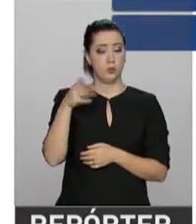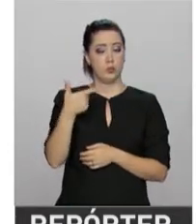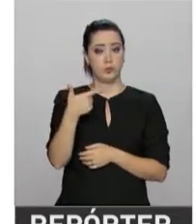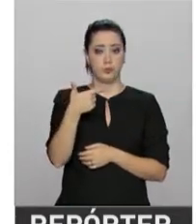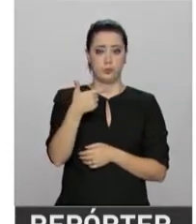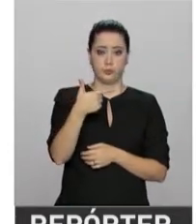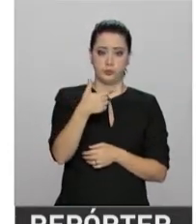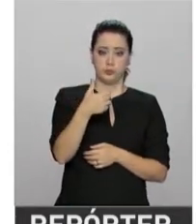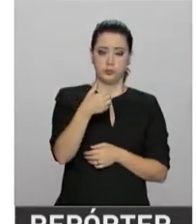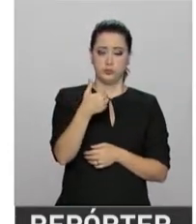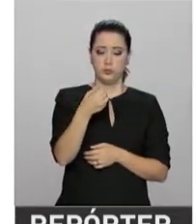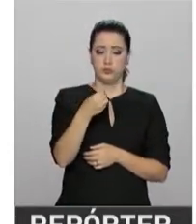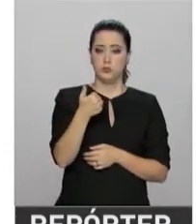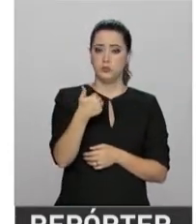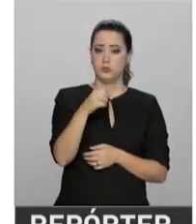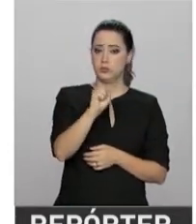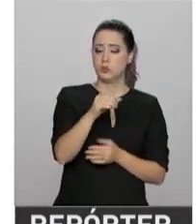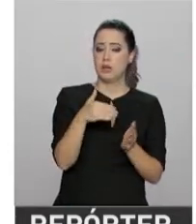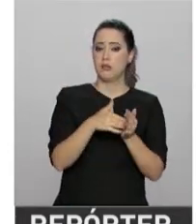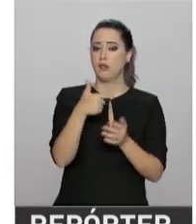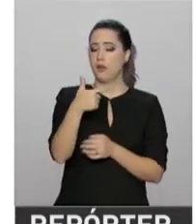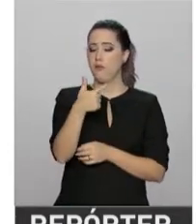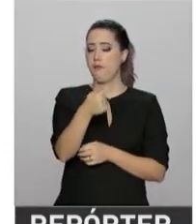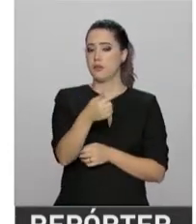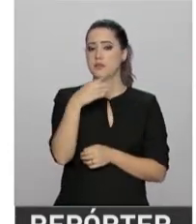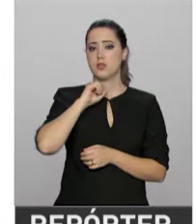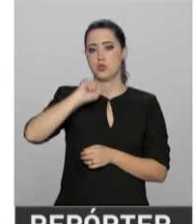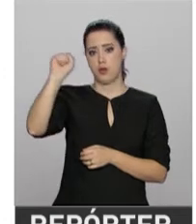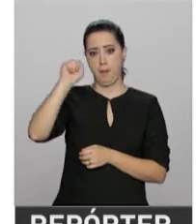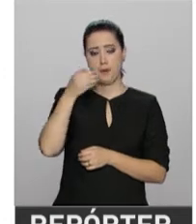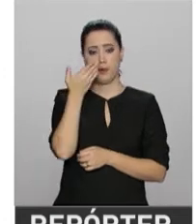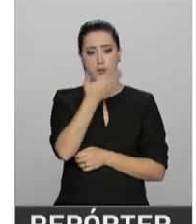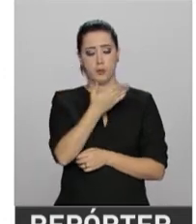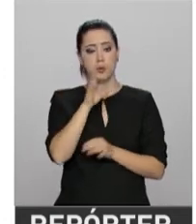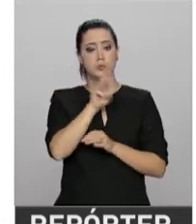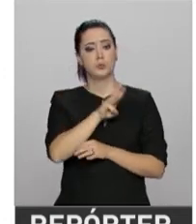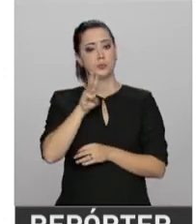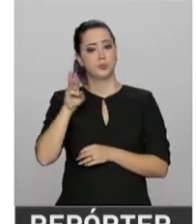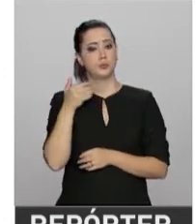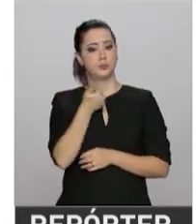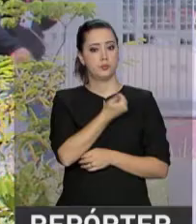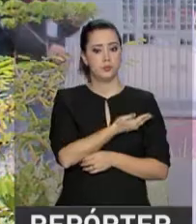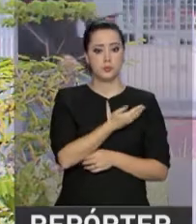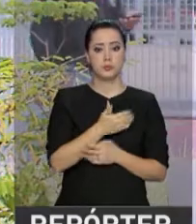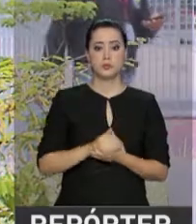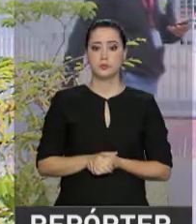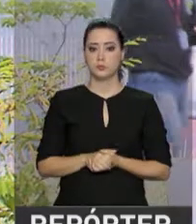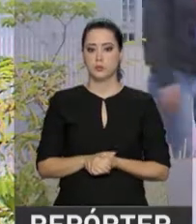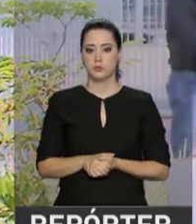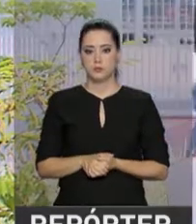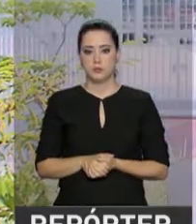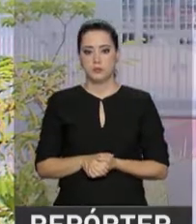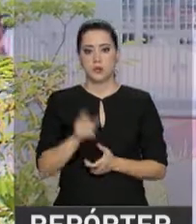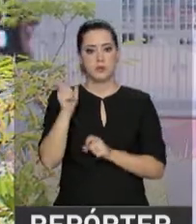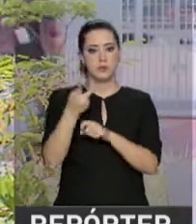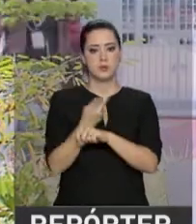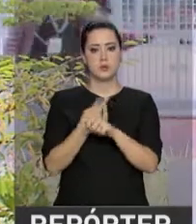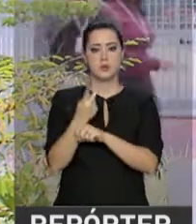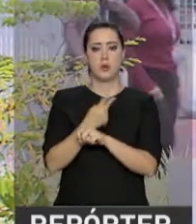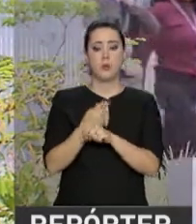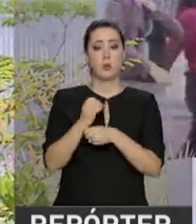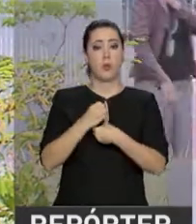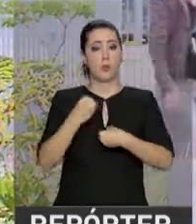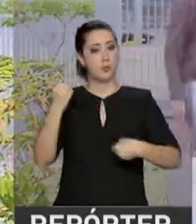podem ser feitas até o dia 27 de abril na página do exame na internet os candidatos que buscam a certificação